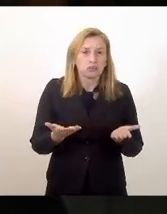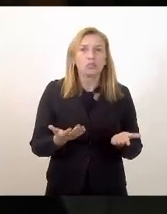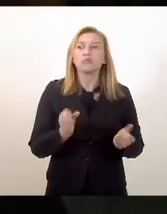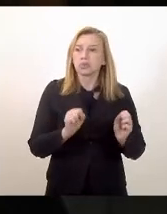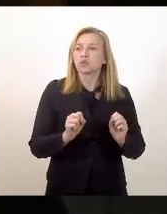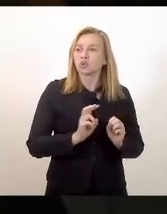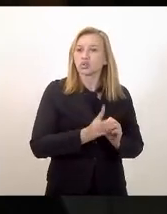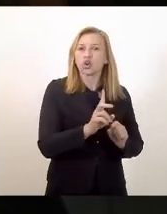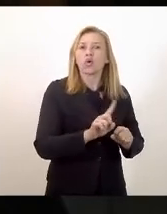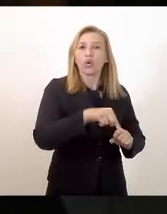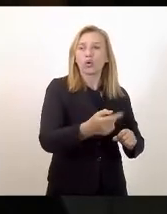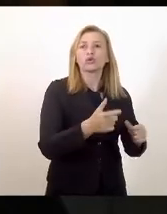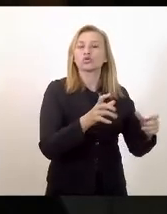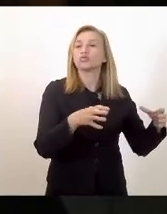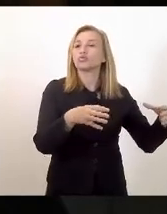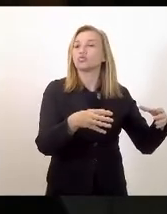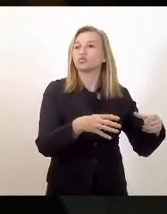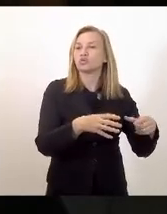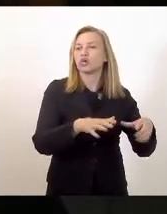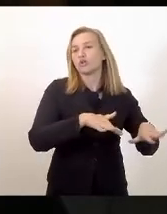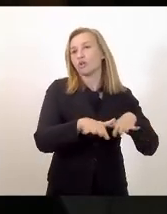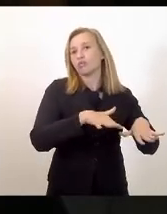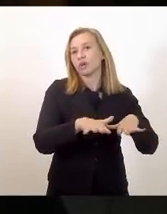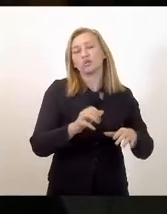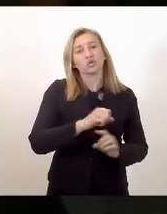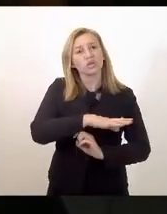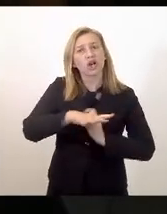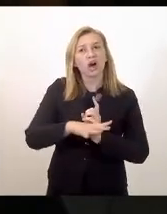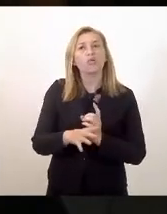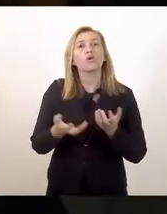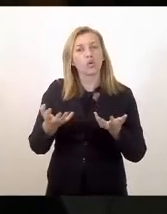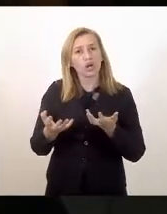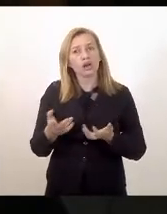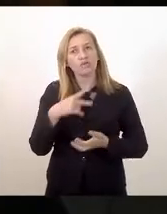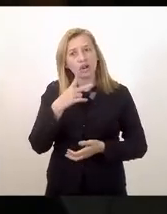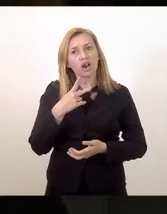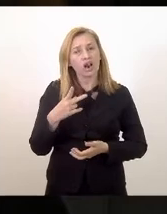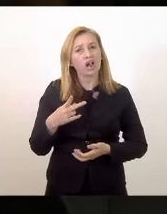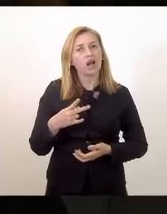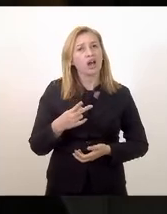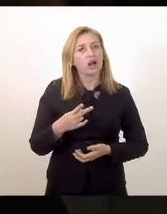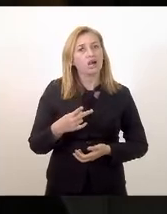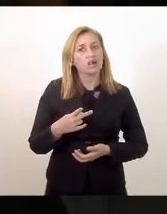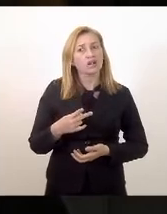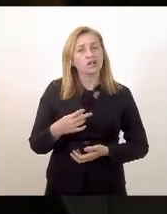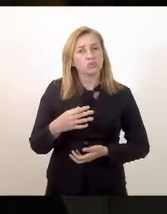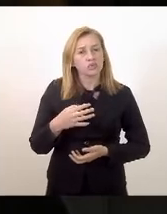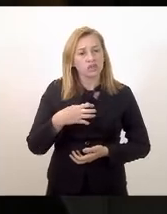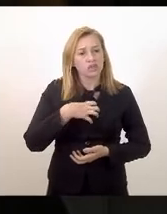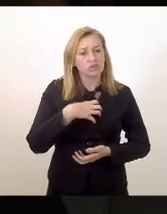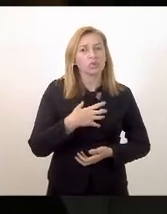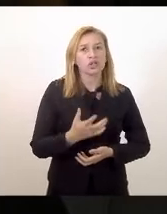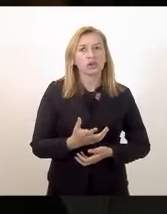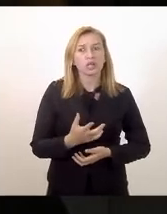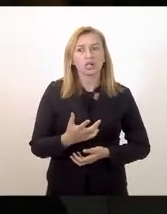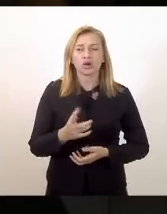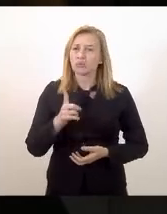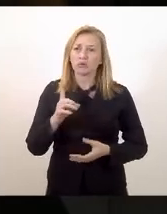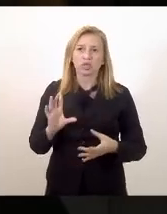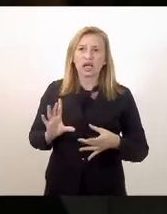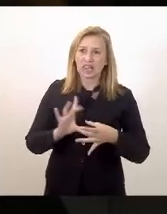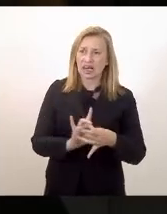né? Agrupamentos políticos relevantes, movimentos sociais relevantes. Então, eu quero aqui falar do meu ceticismo, porque acho que não ter